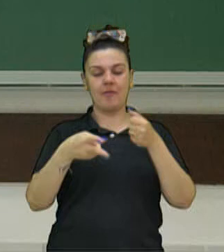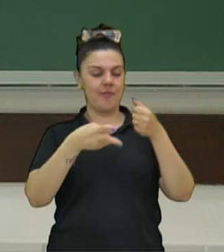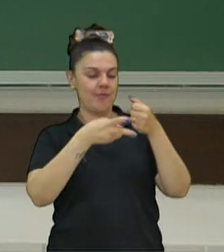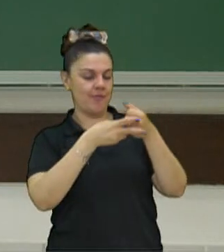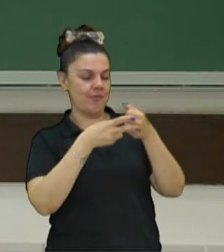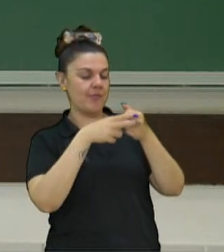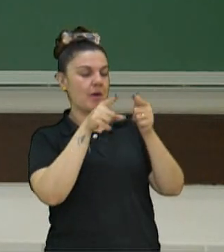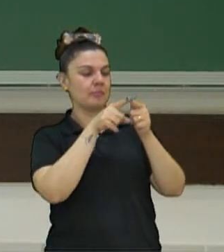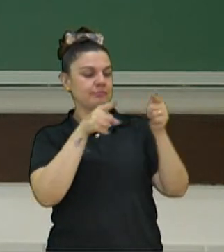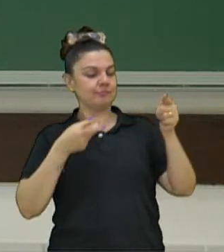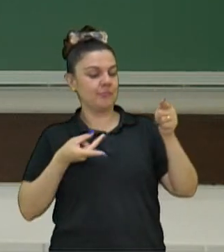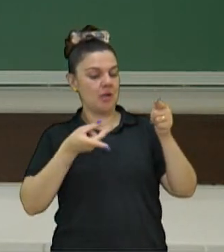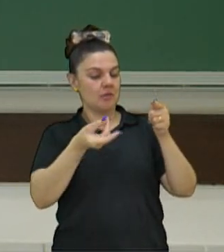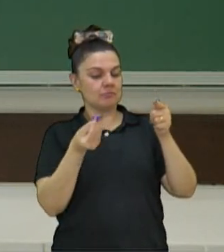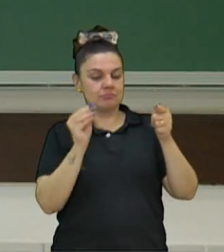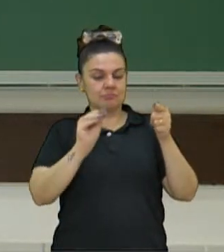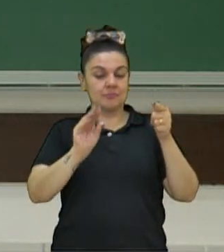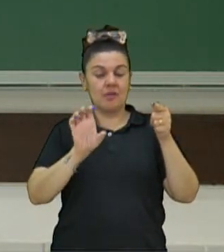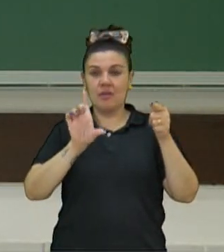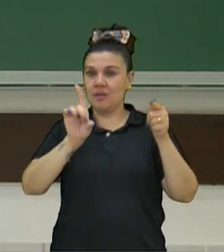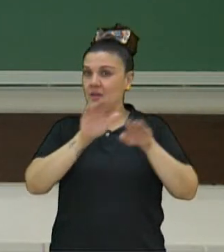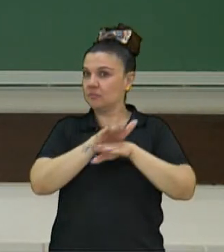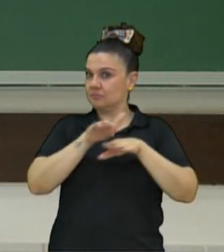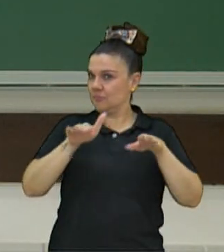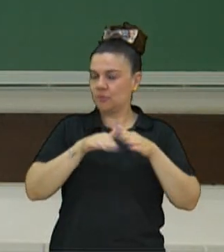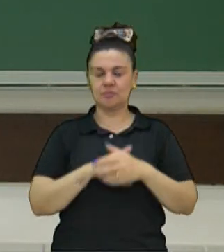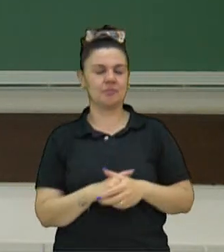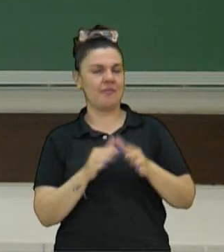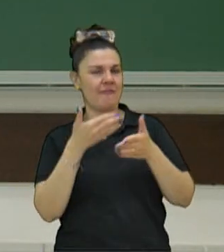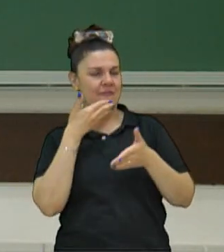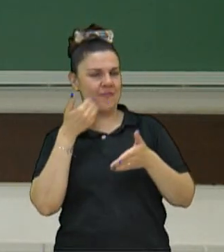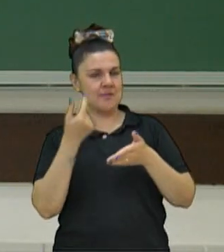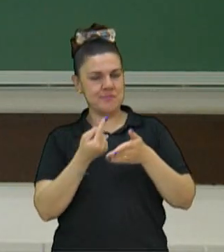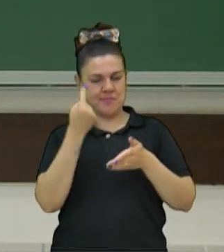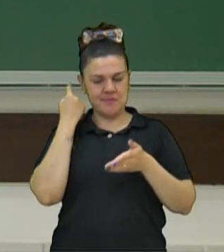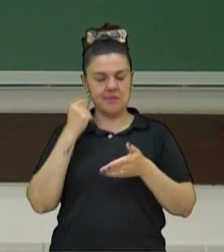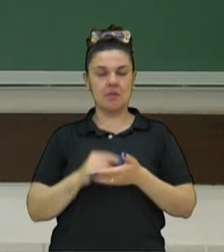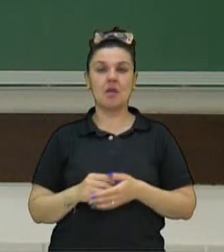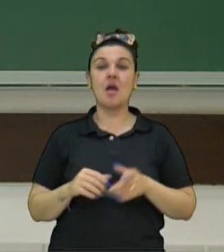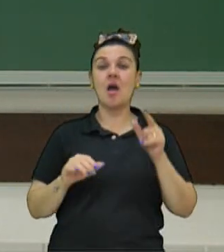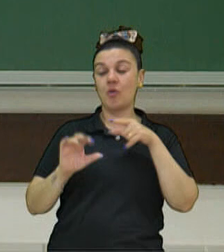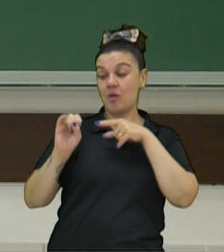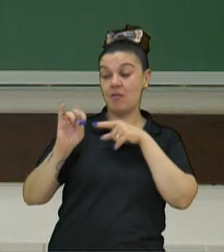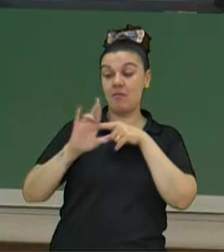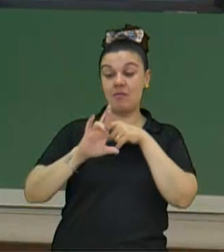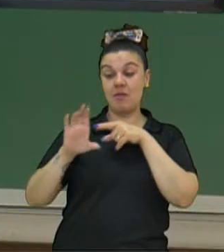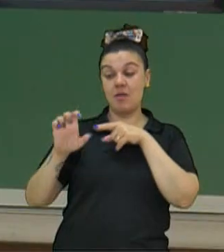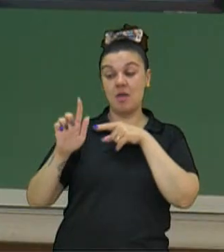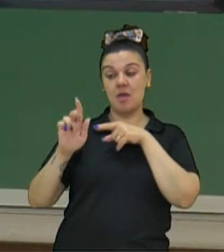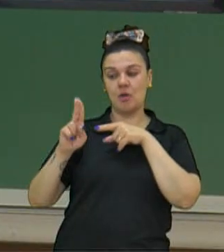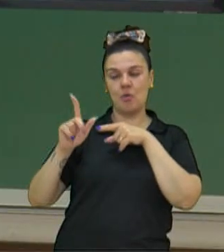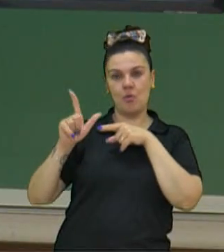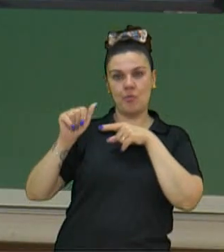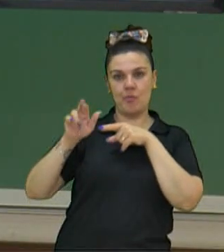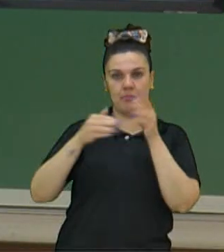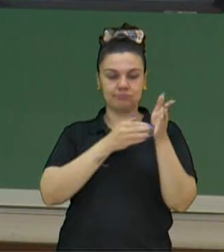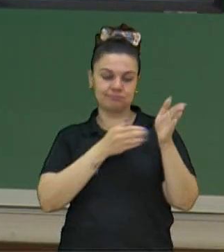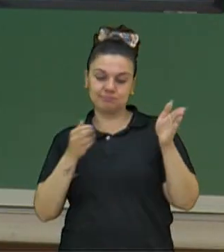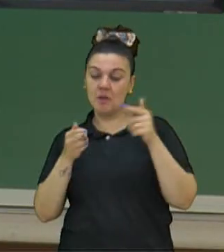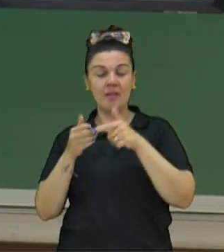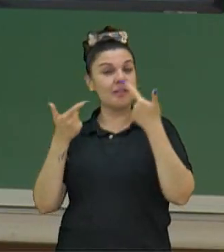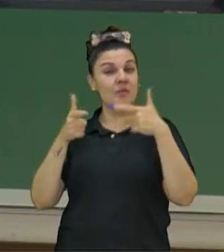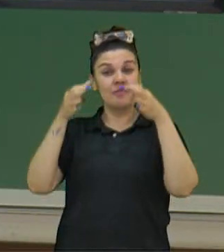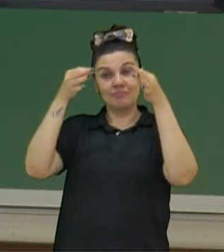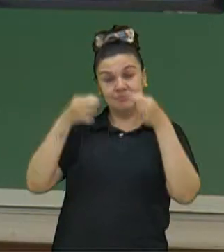verbinho lá no infinitivo, coloco ED, fiz o verbo regular no passado. E o verbo irregular? É aquele que não tem uma forma